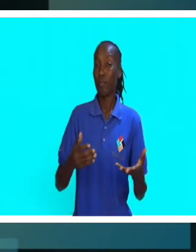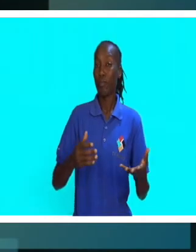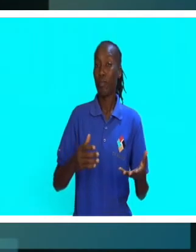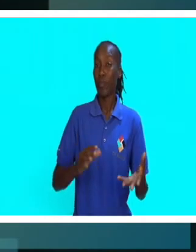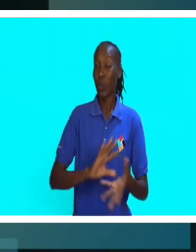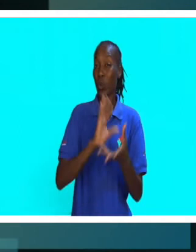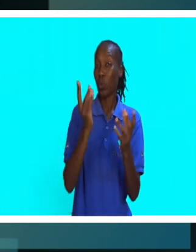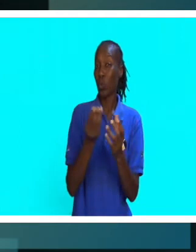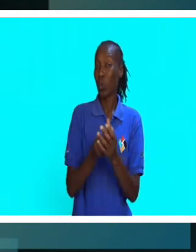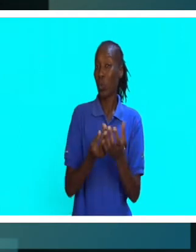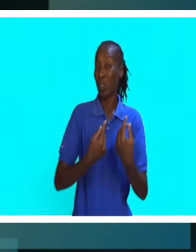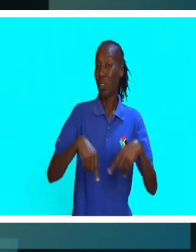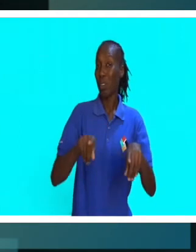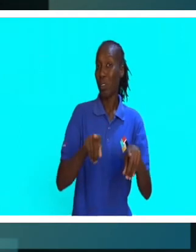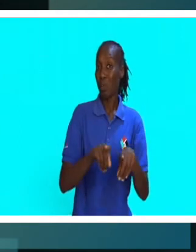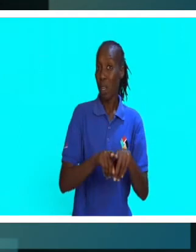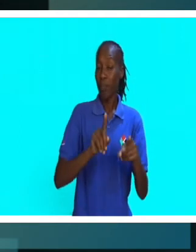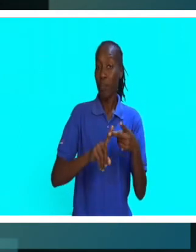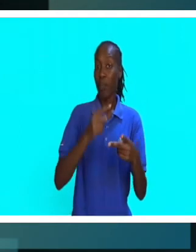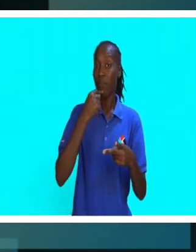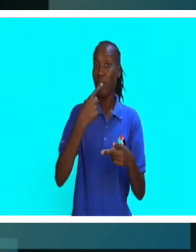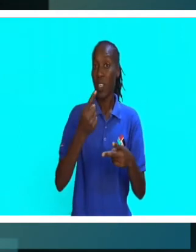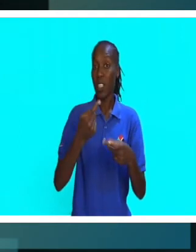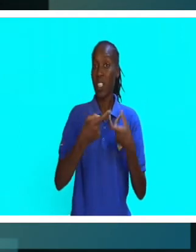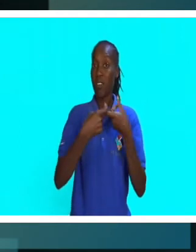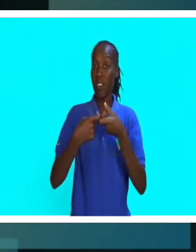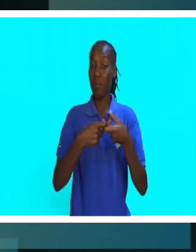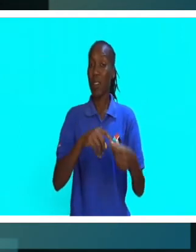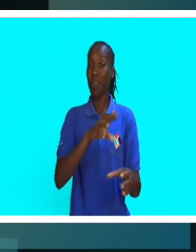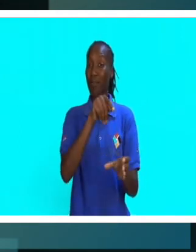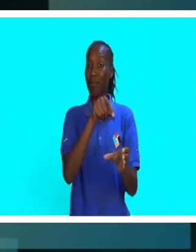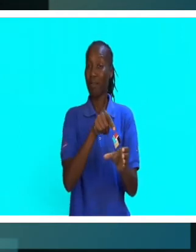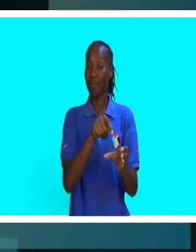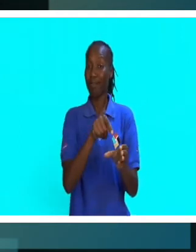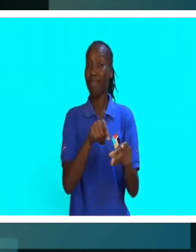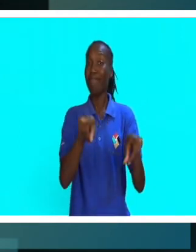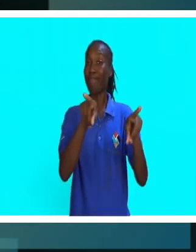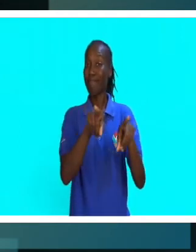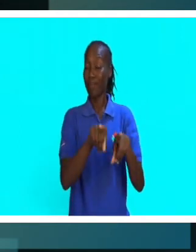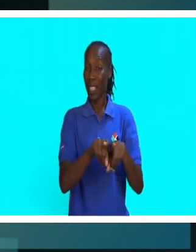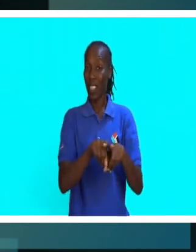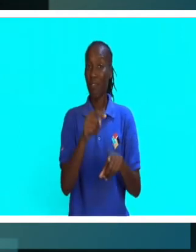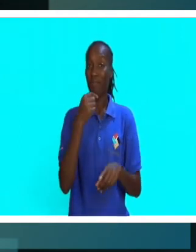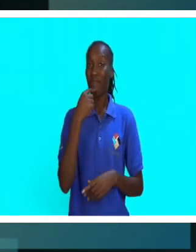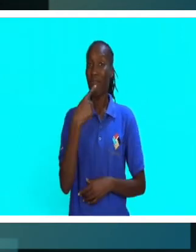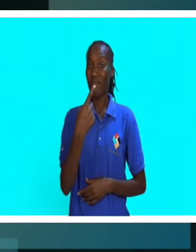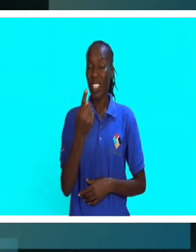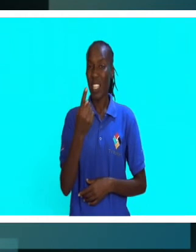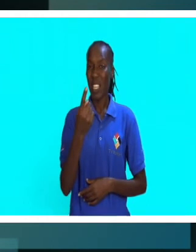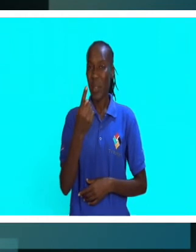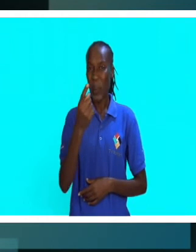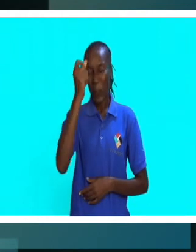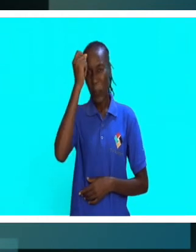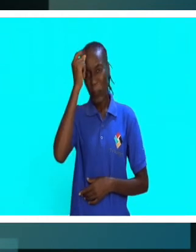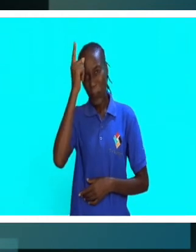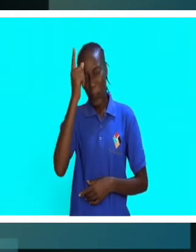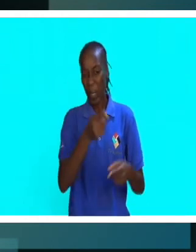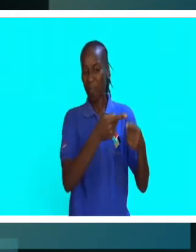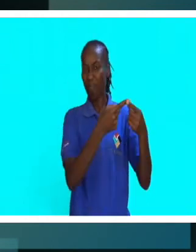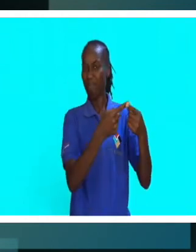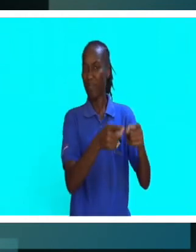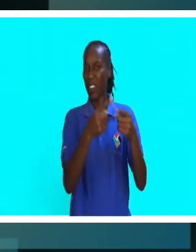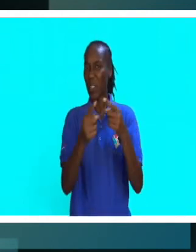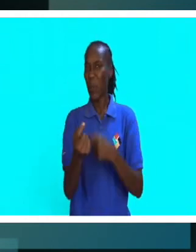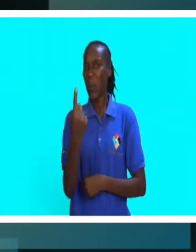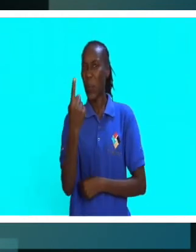Nem todos, em princípio os irmãos, concebidos de família entre os irmãos, nem todos os irmãos têm tido a mesma cultura,